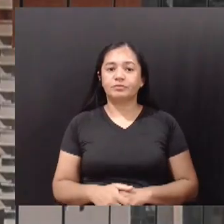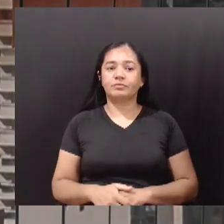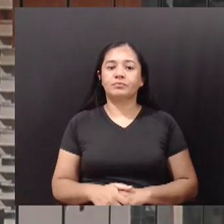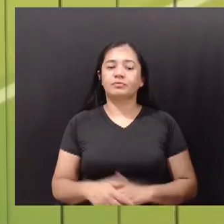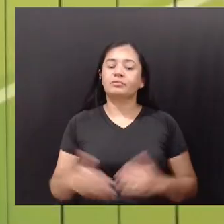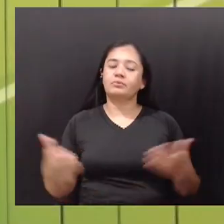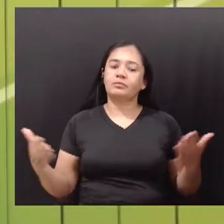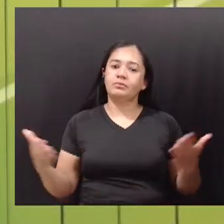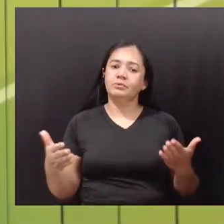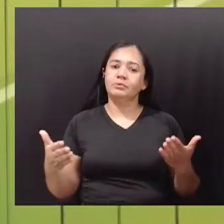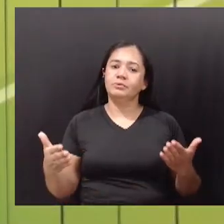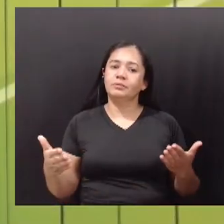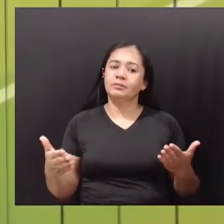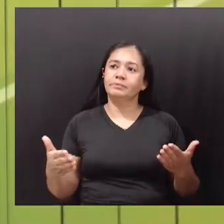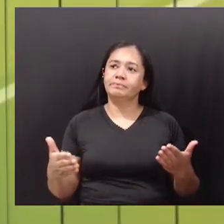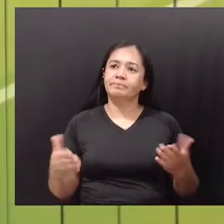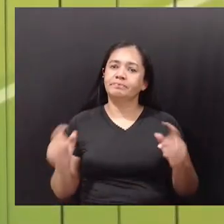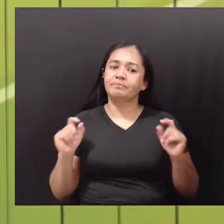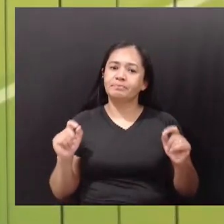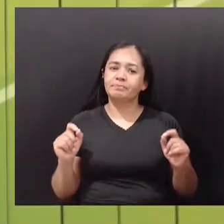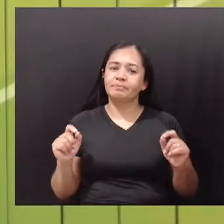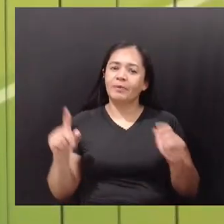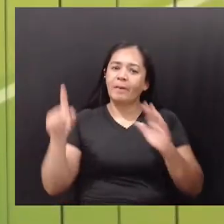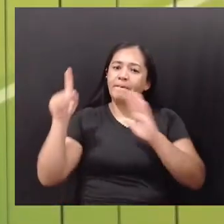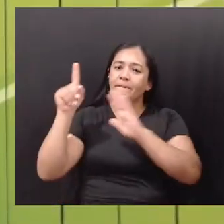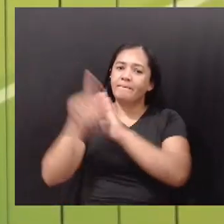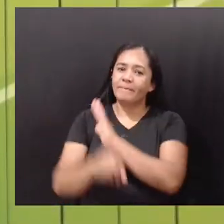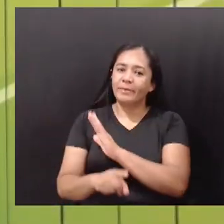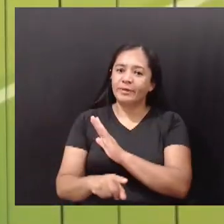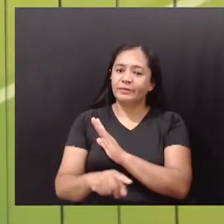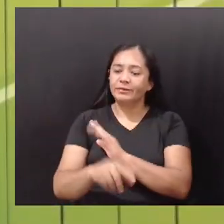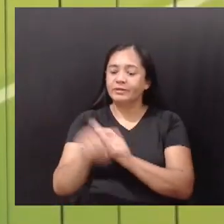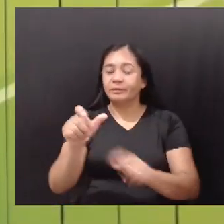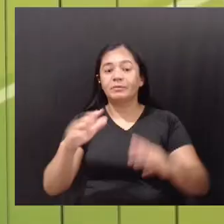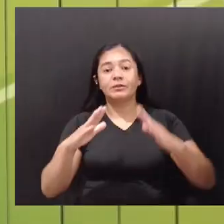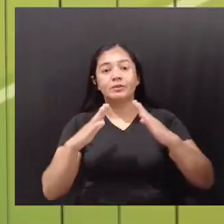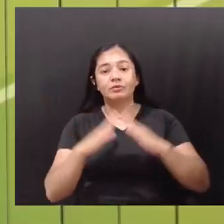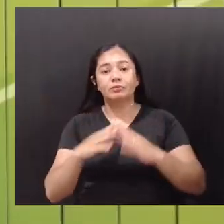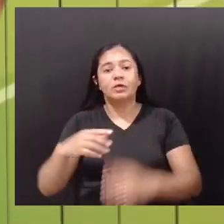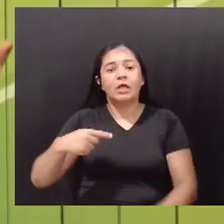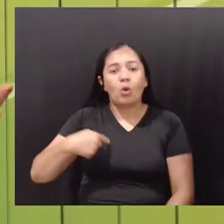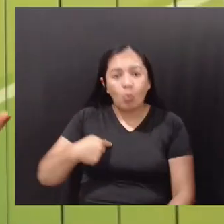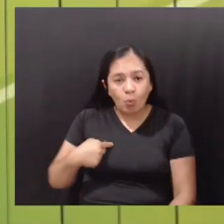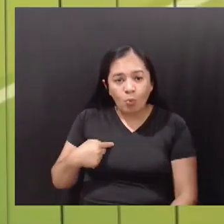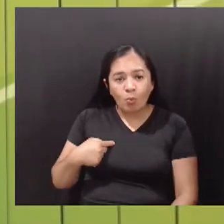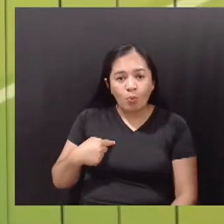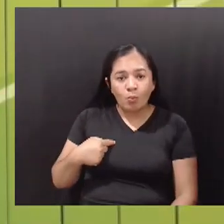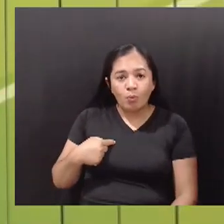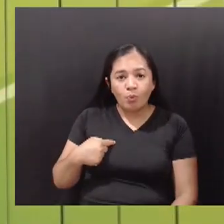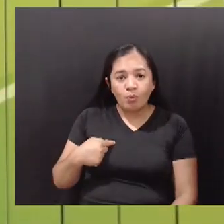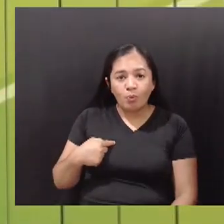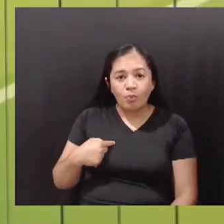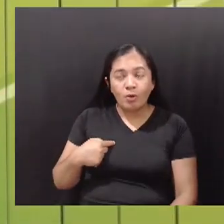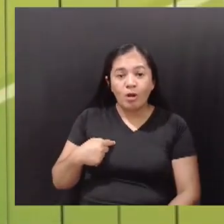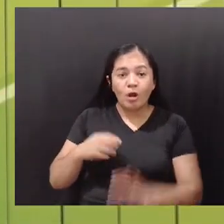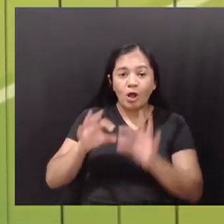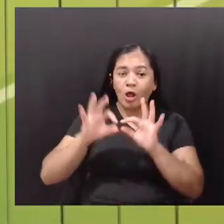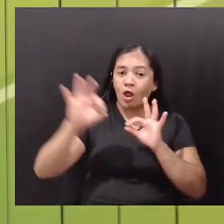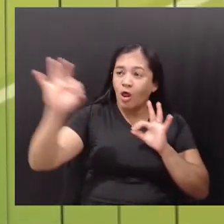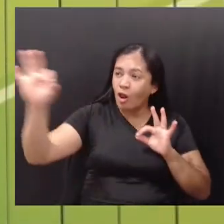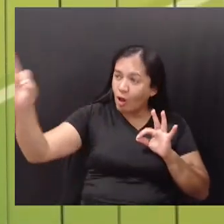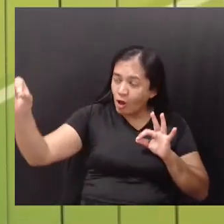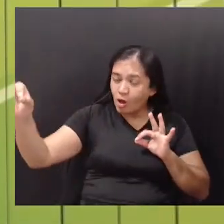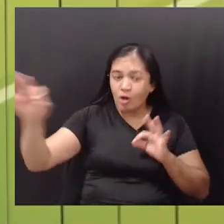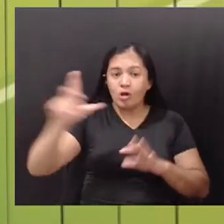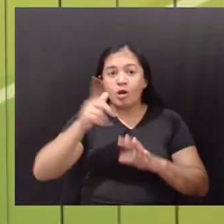Federico, fazer aquela pergunta de quem está em casa. E eu, que estou aqui, longe dos recifes, que estou aqui longe